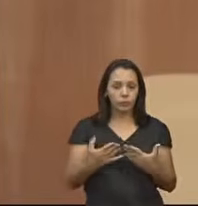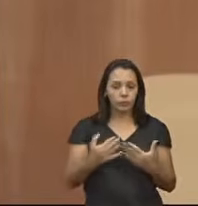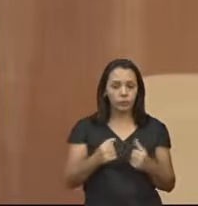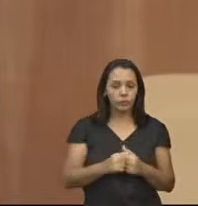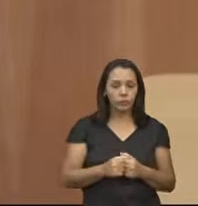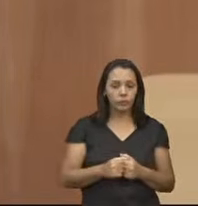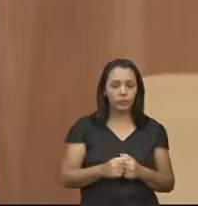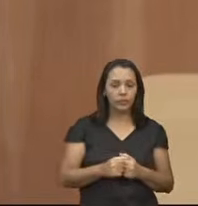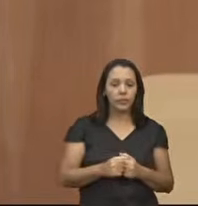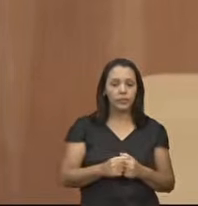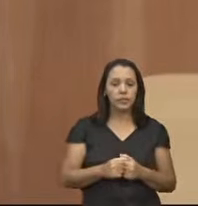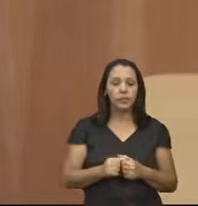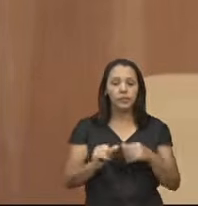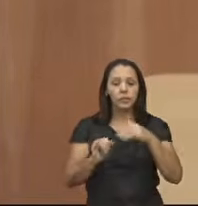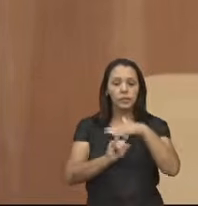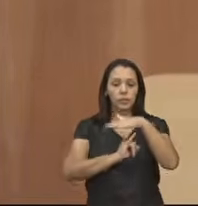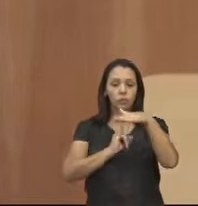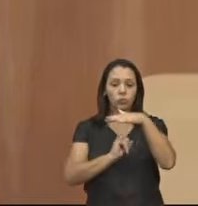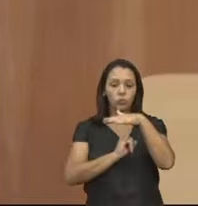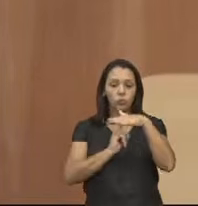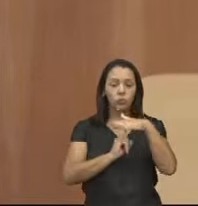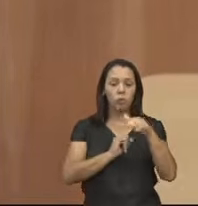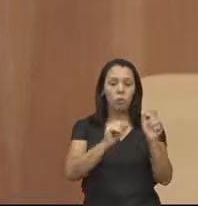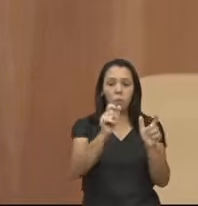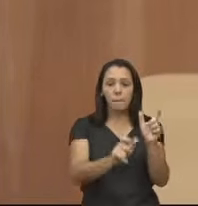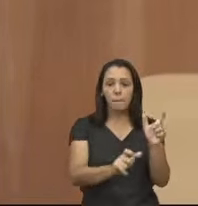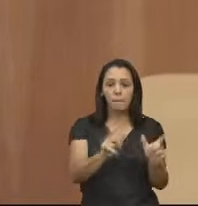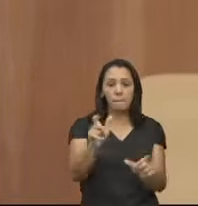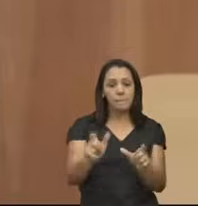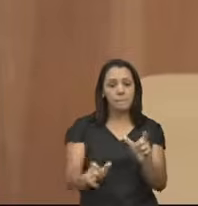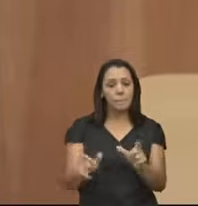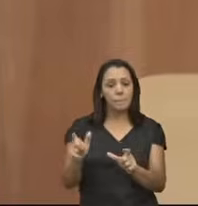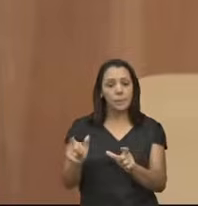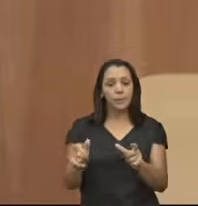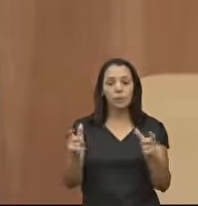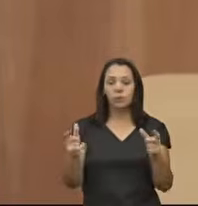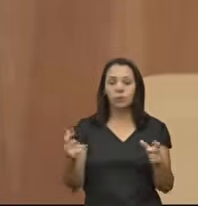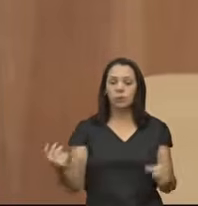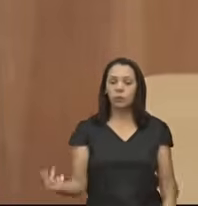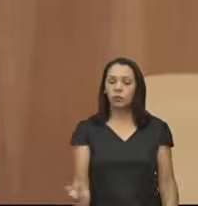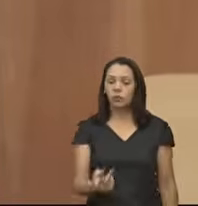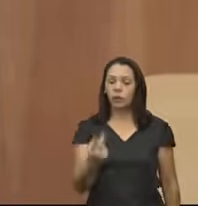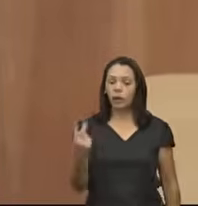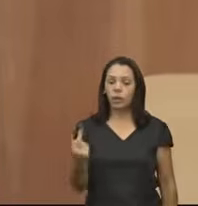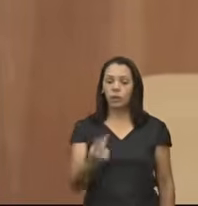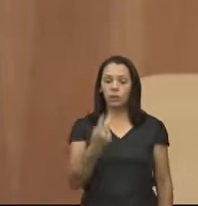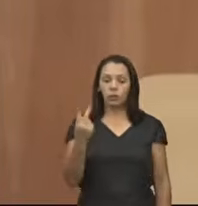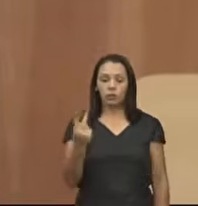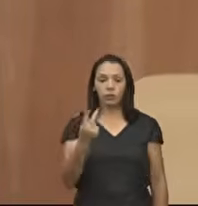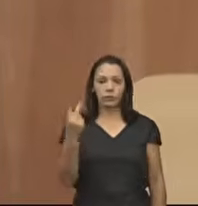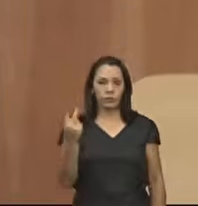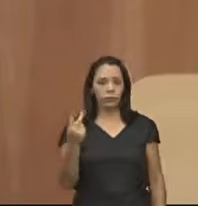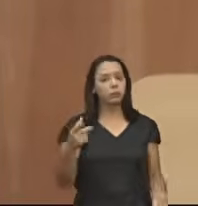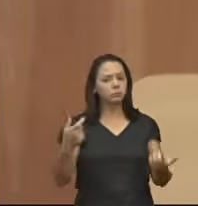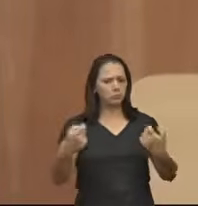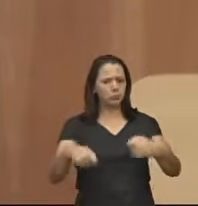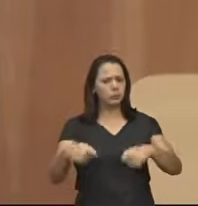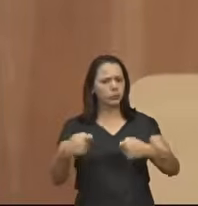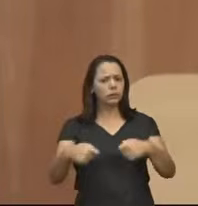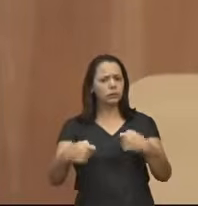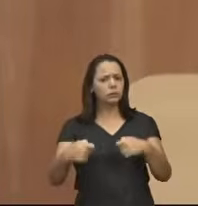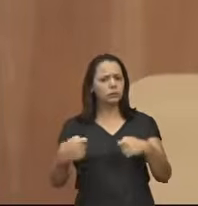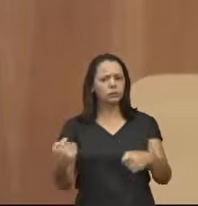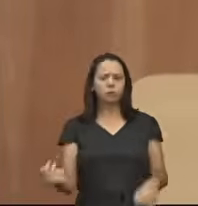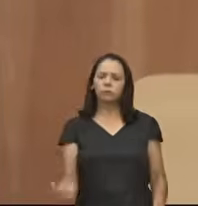São instituições, pessoas que são reconhecidas e valorizadas e precisam